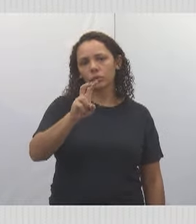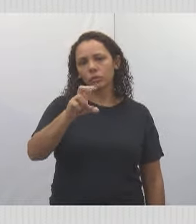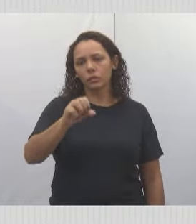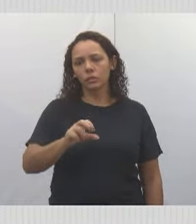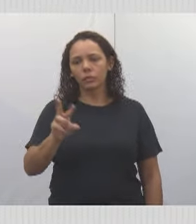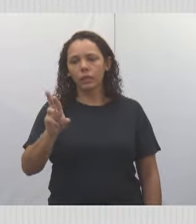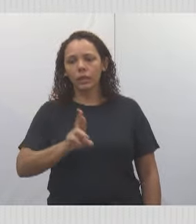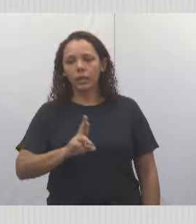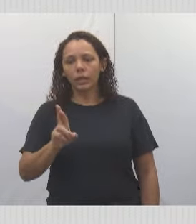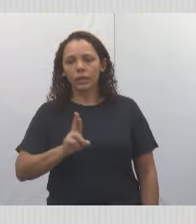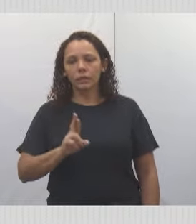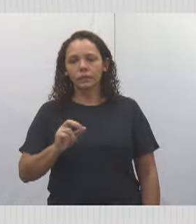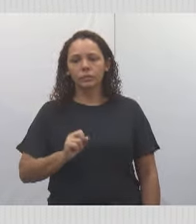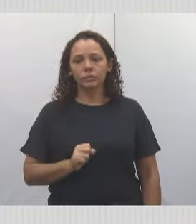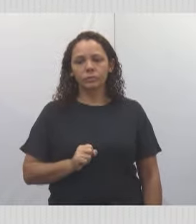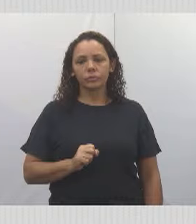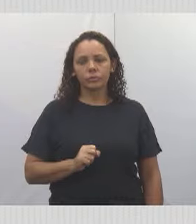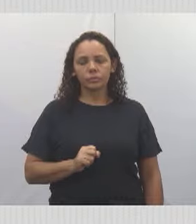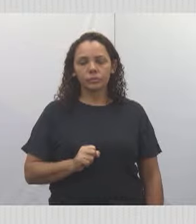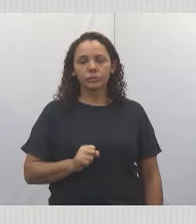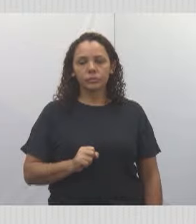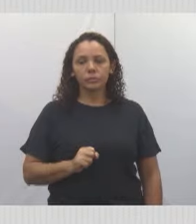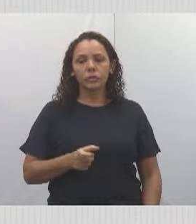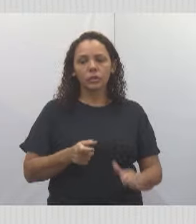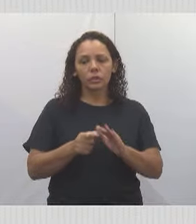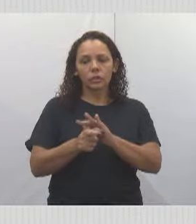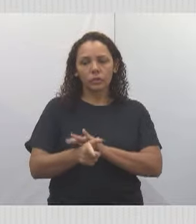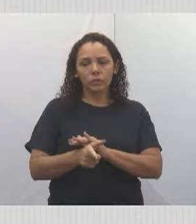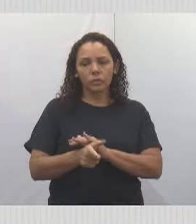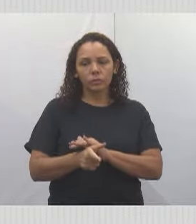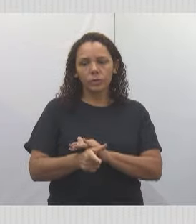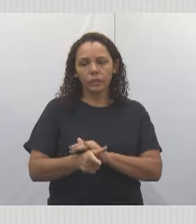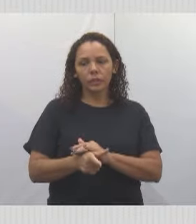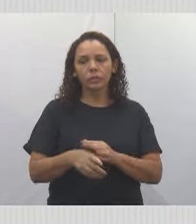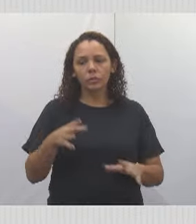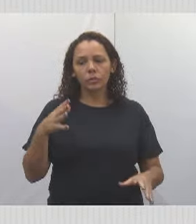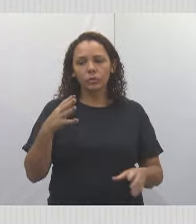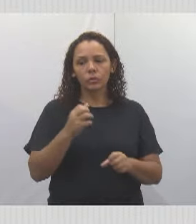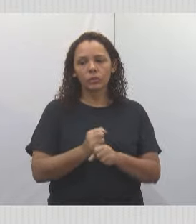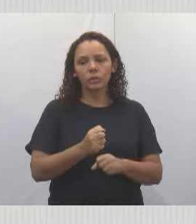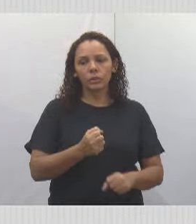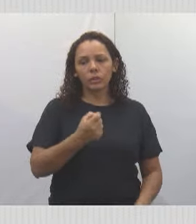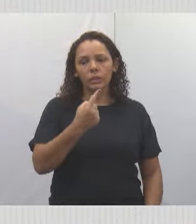R$131.505.959. E na parte de investimento,